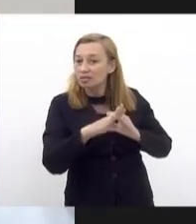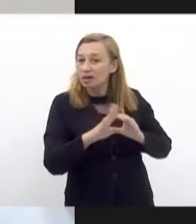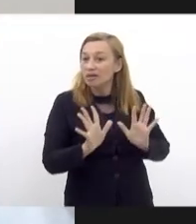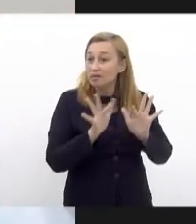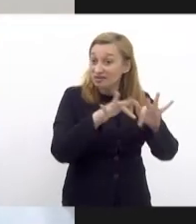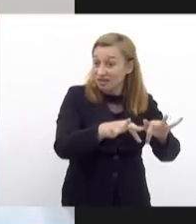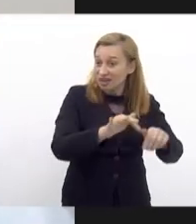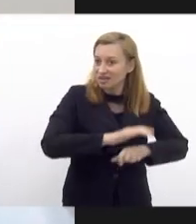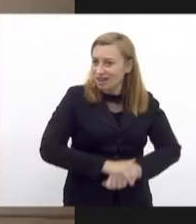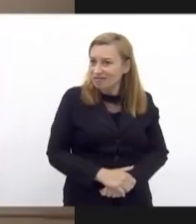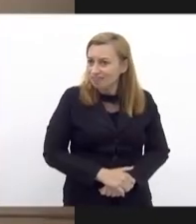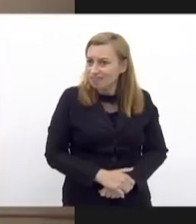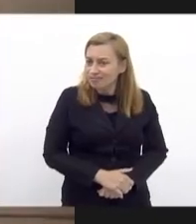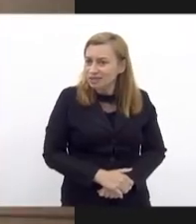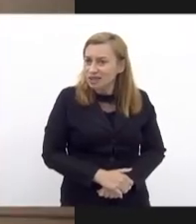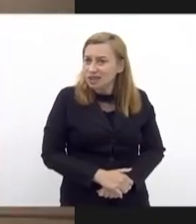concluir